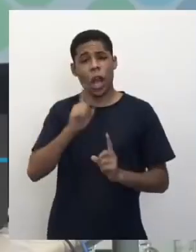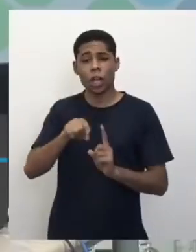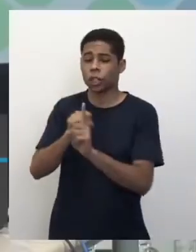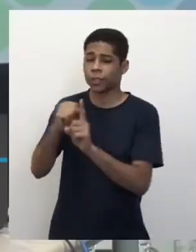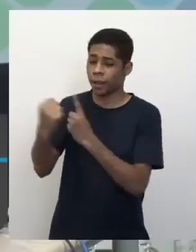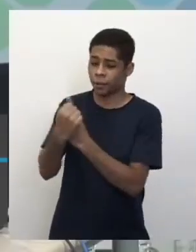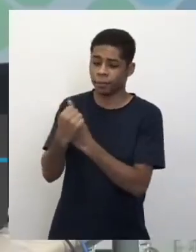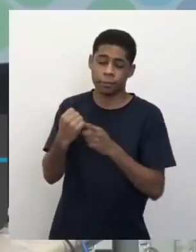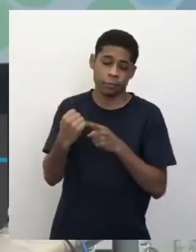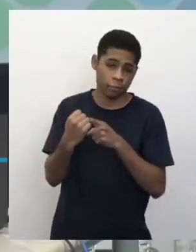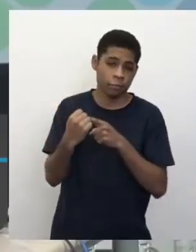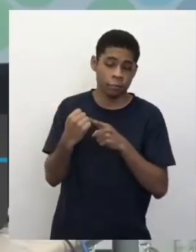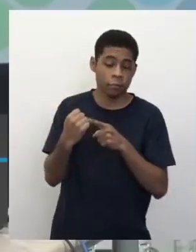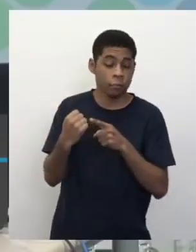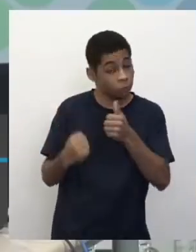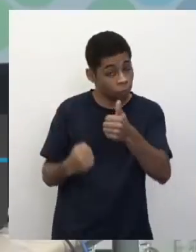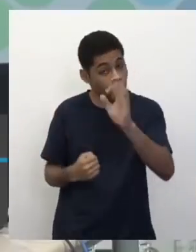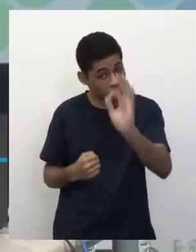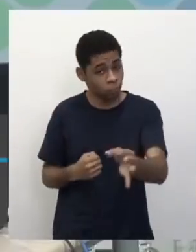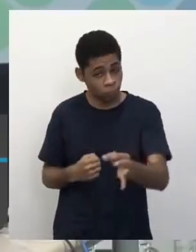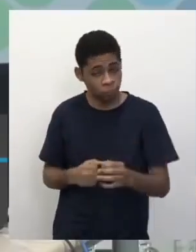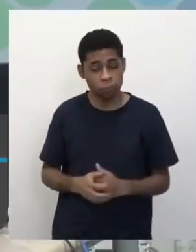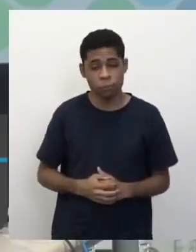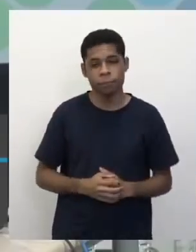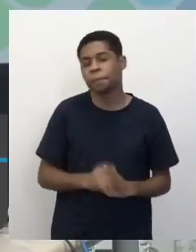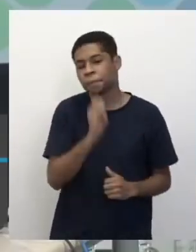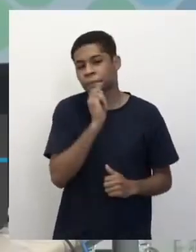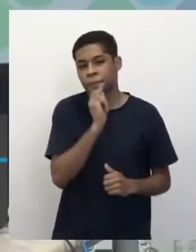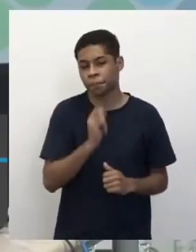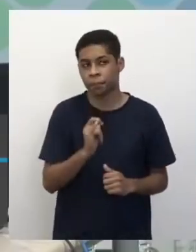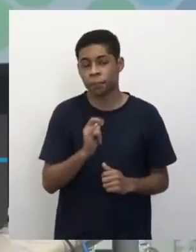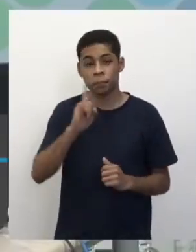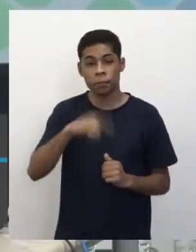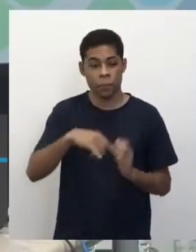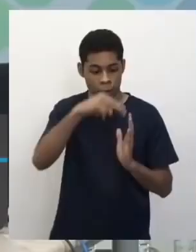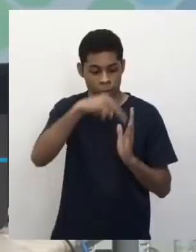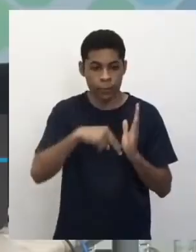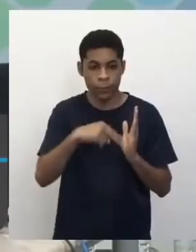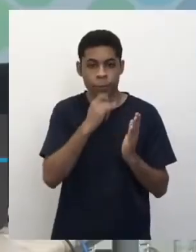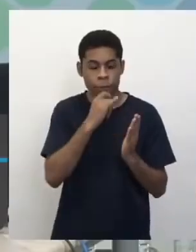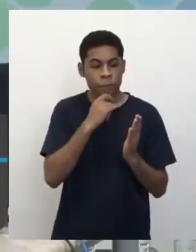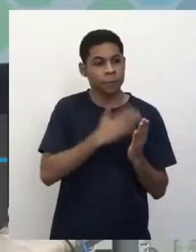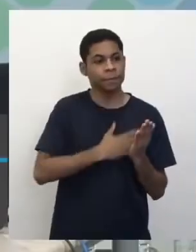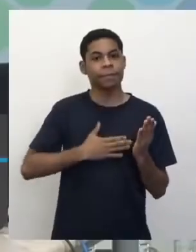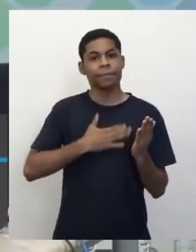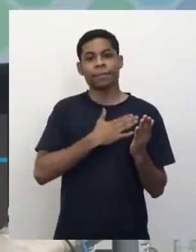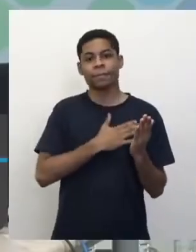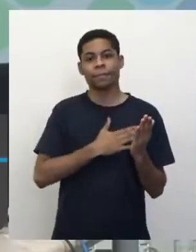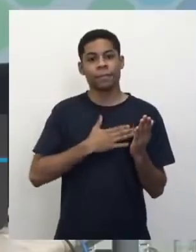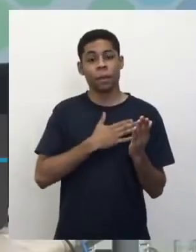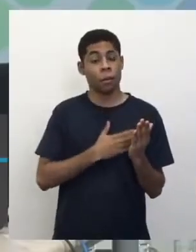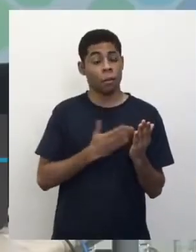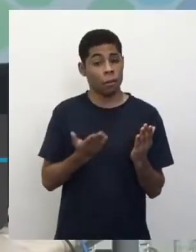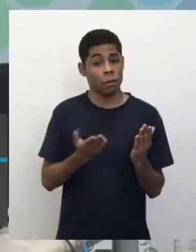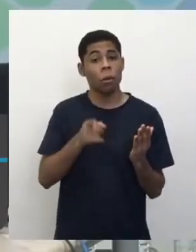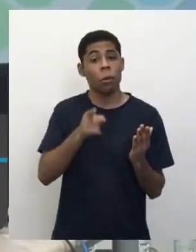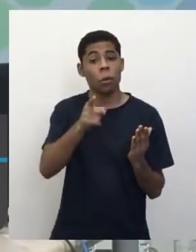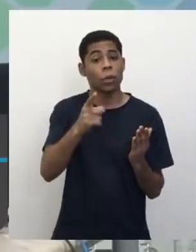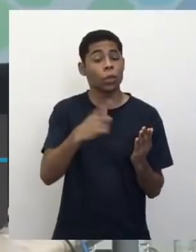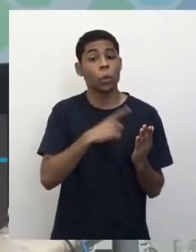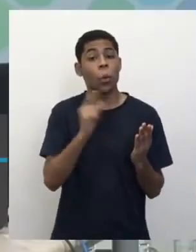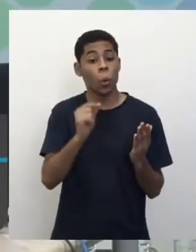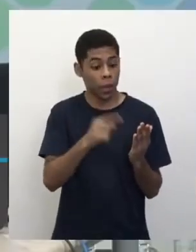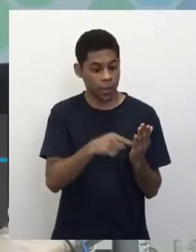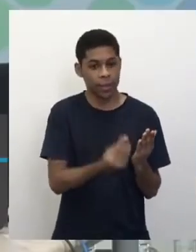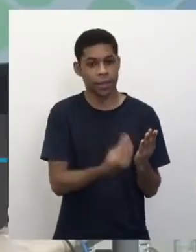função social. E é isso mesmo. Por exemplo, se é uma leitura prazerosa, então a gente vai buscar, assim, o